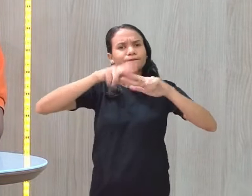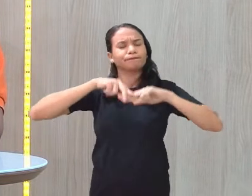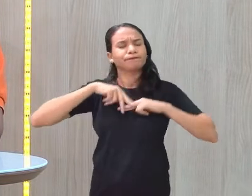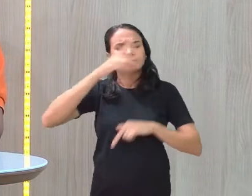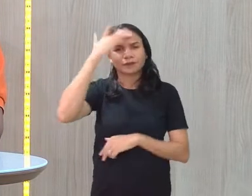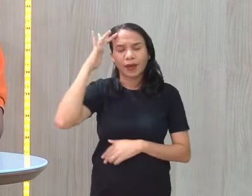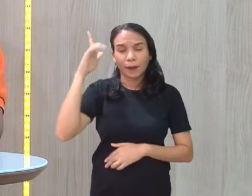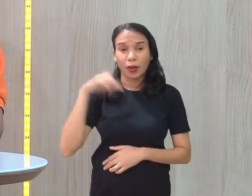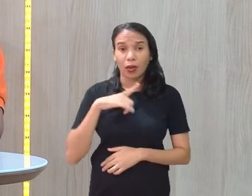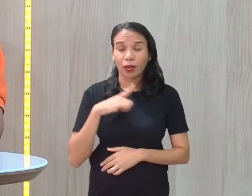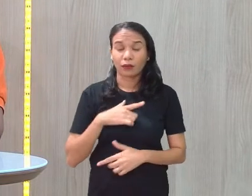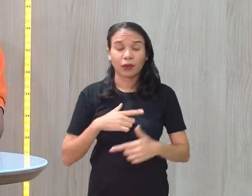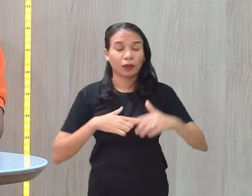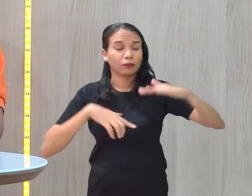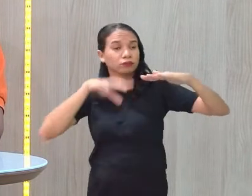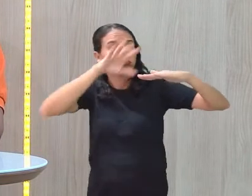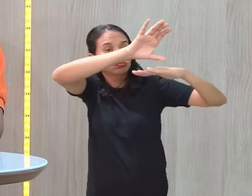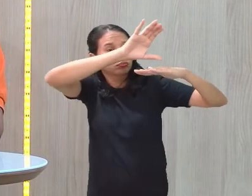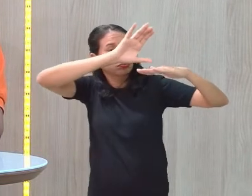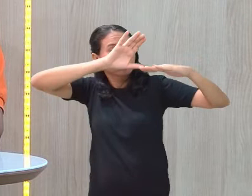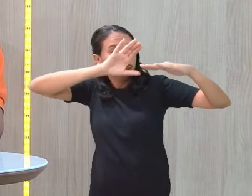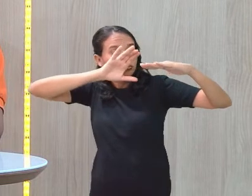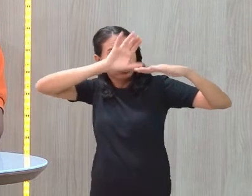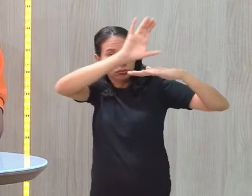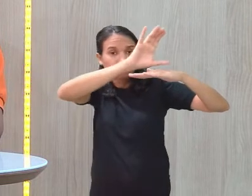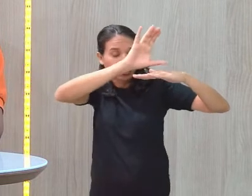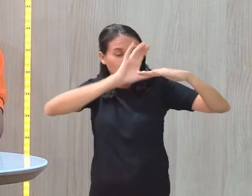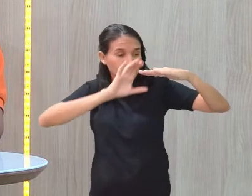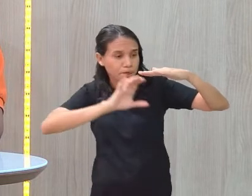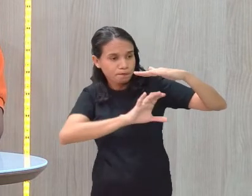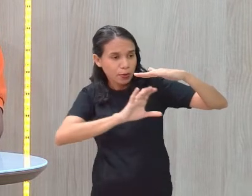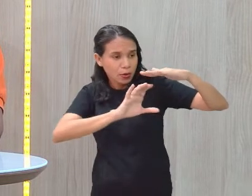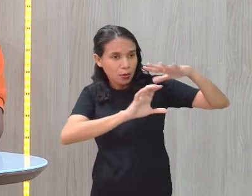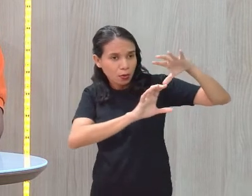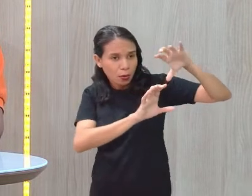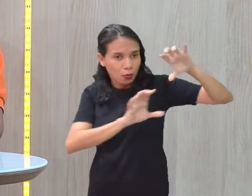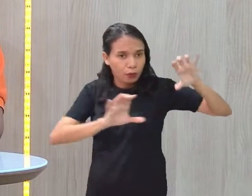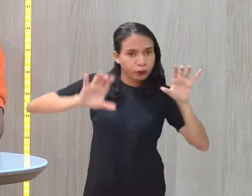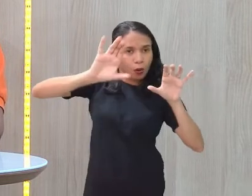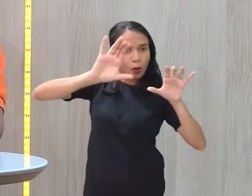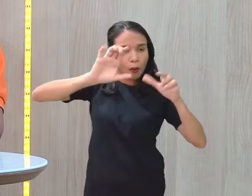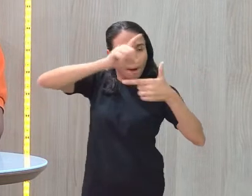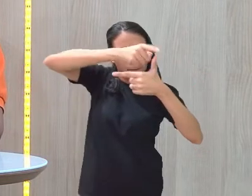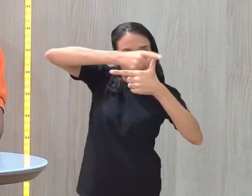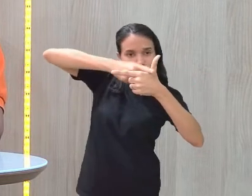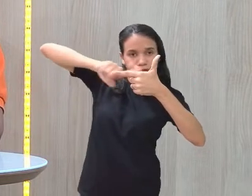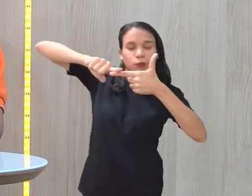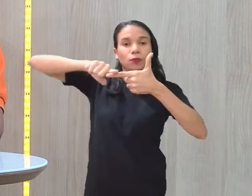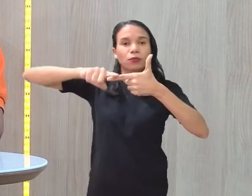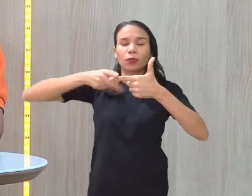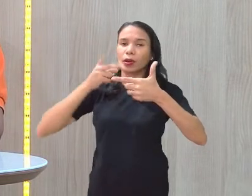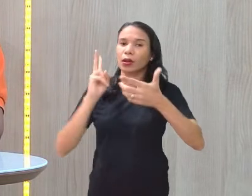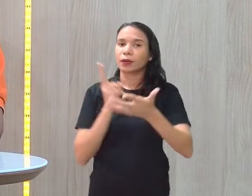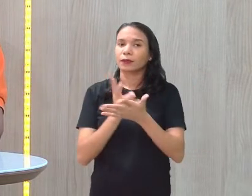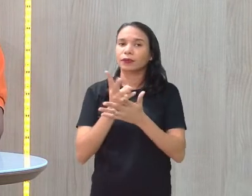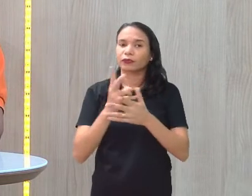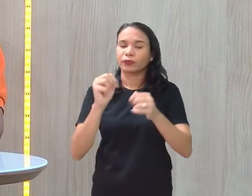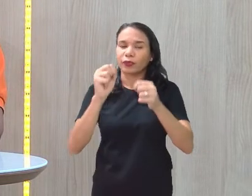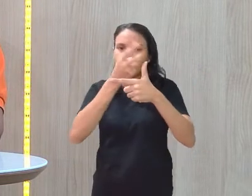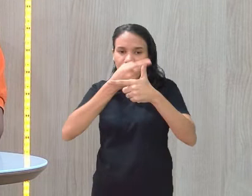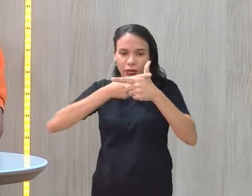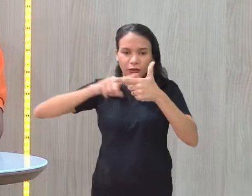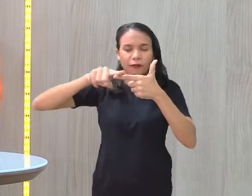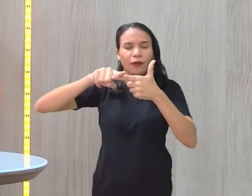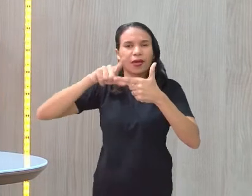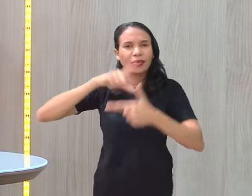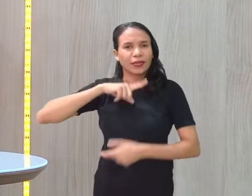você pegar o numerador e colocar lá e montar uma divisão. E sempre que você vai montar essa divisão